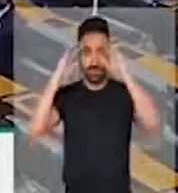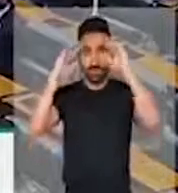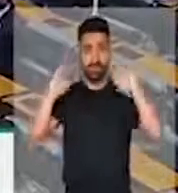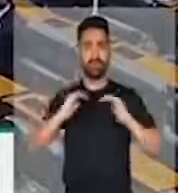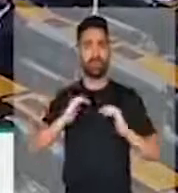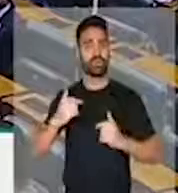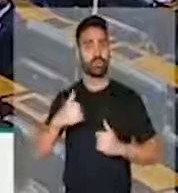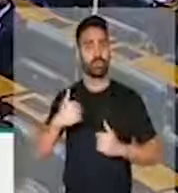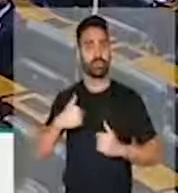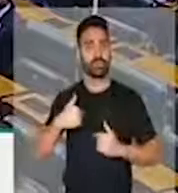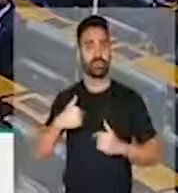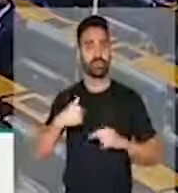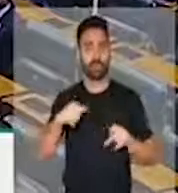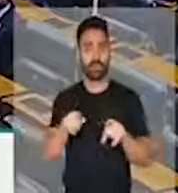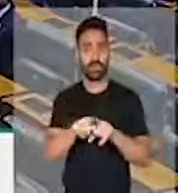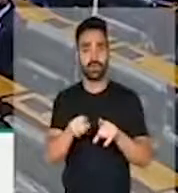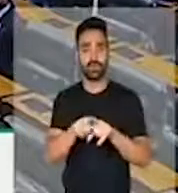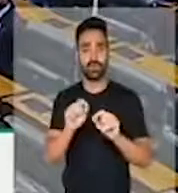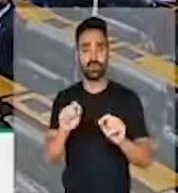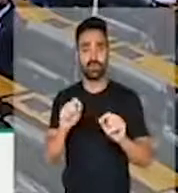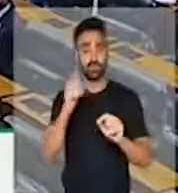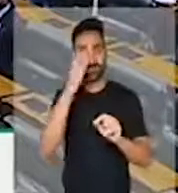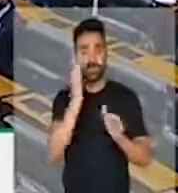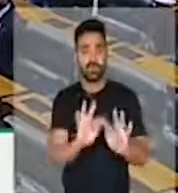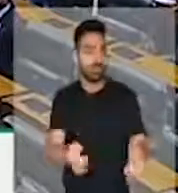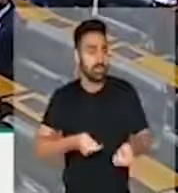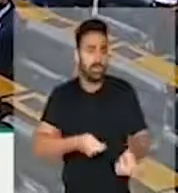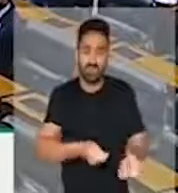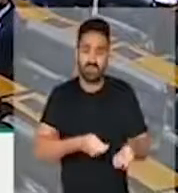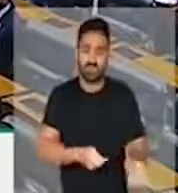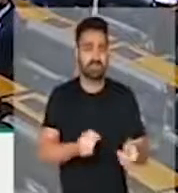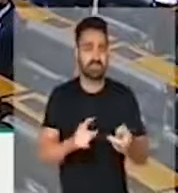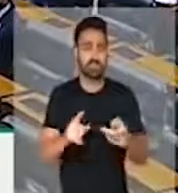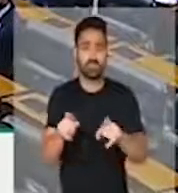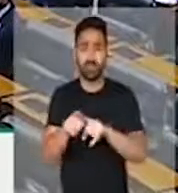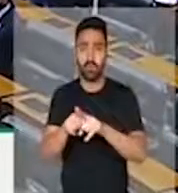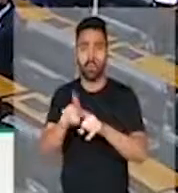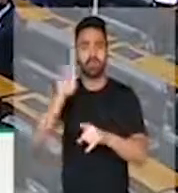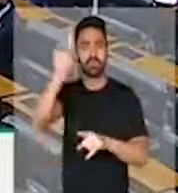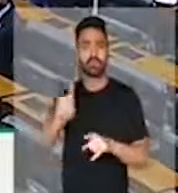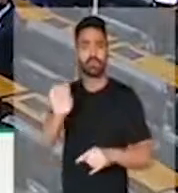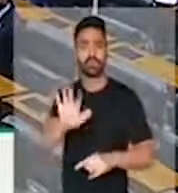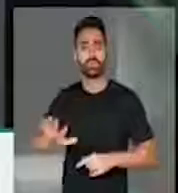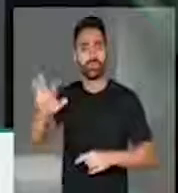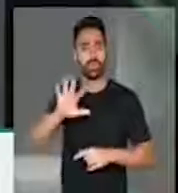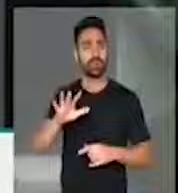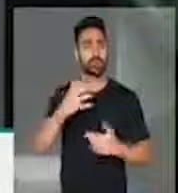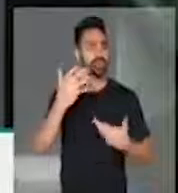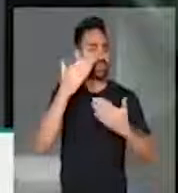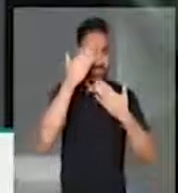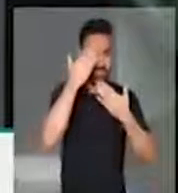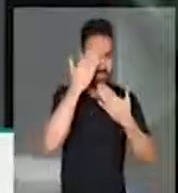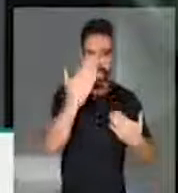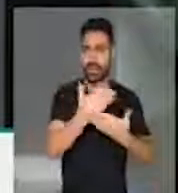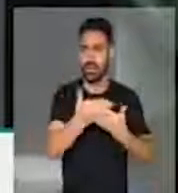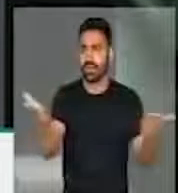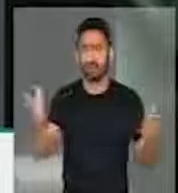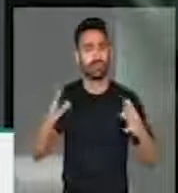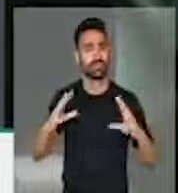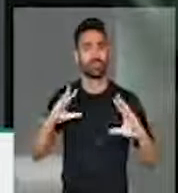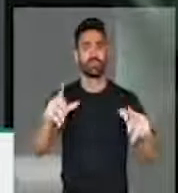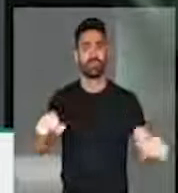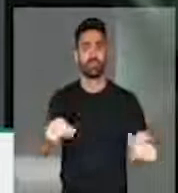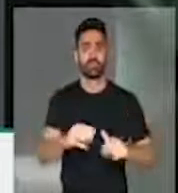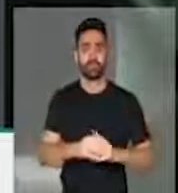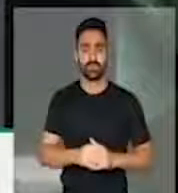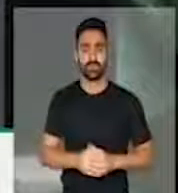mim, todos eles, do faxineiro até o diretor-geral, muito obrigado por tudo.